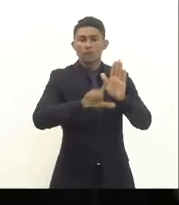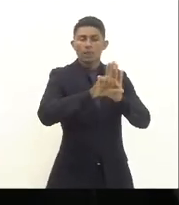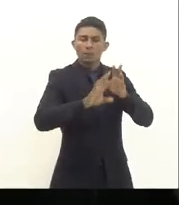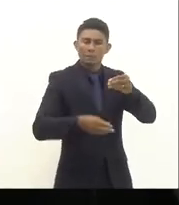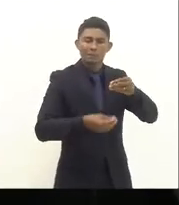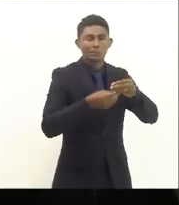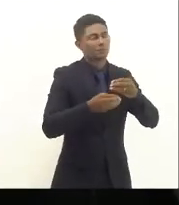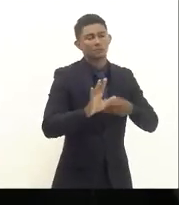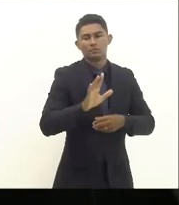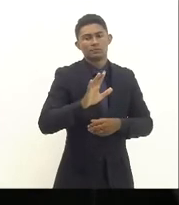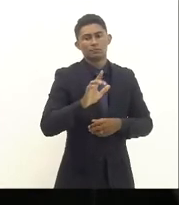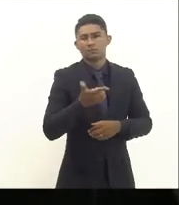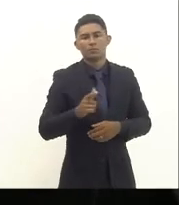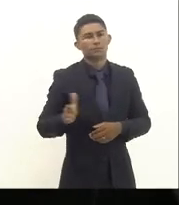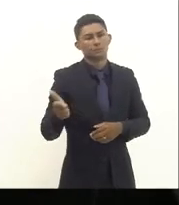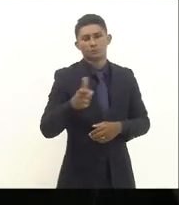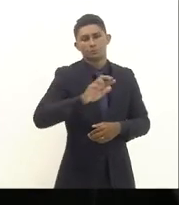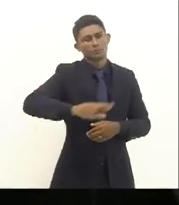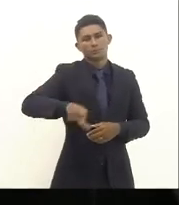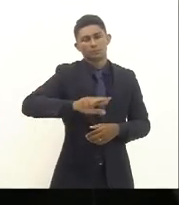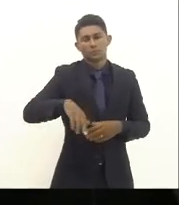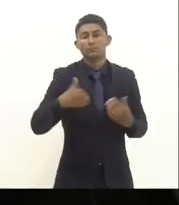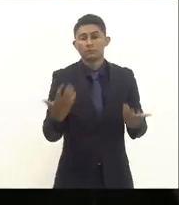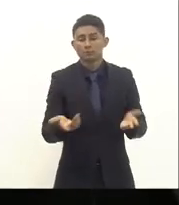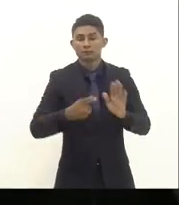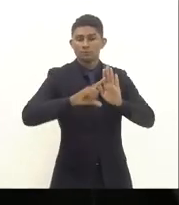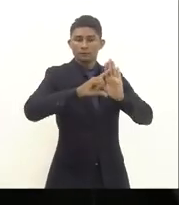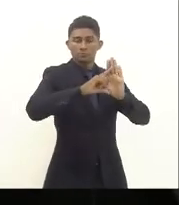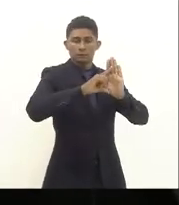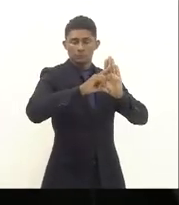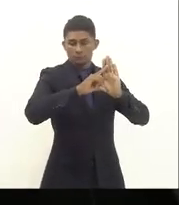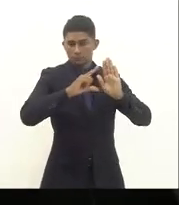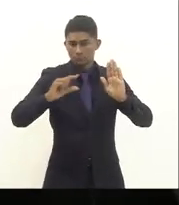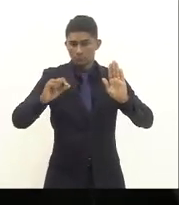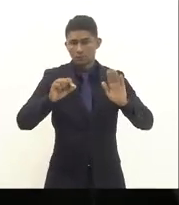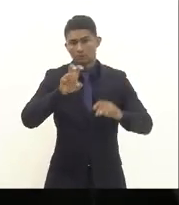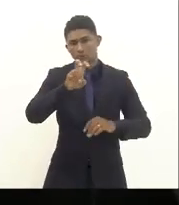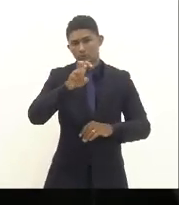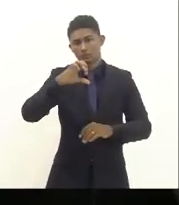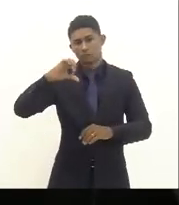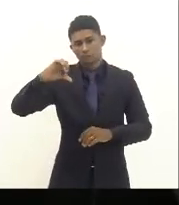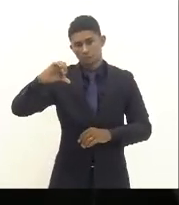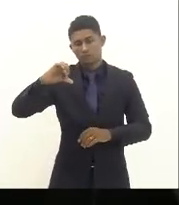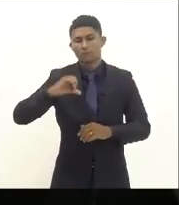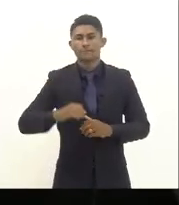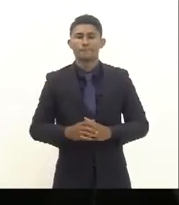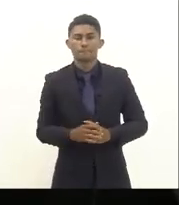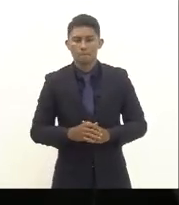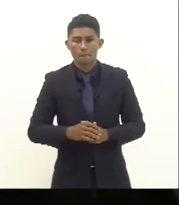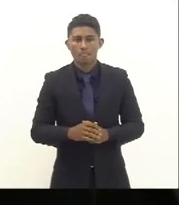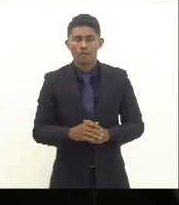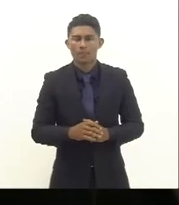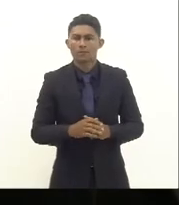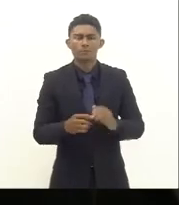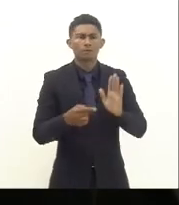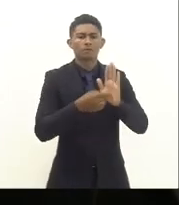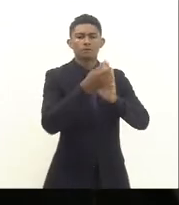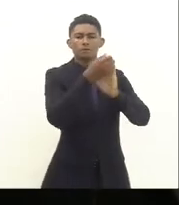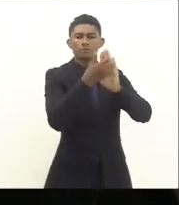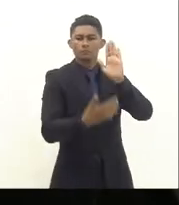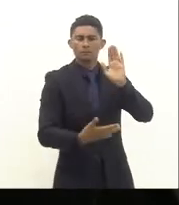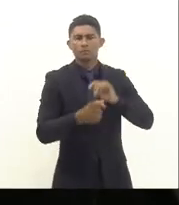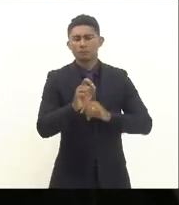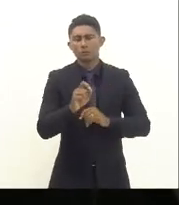e diz aqui o artigo o artigo 59 sobre o processo